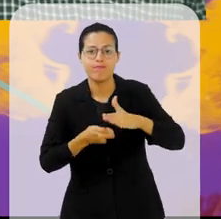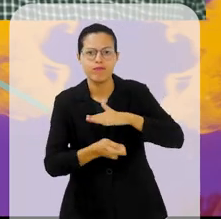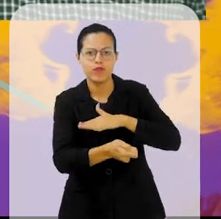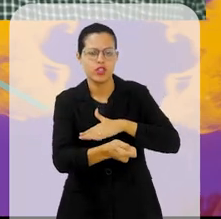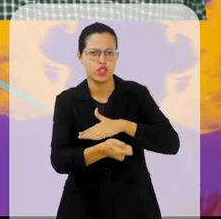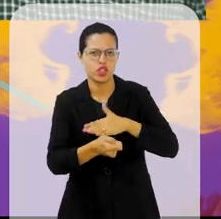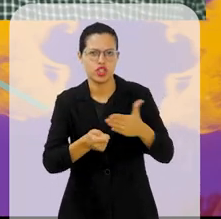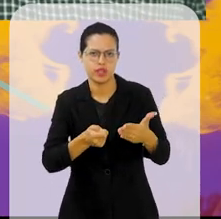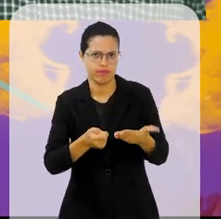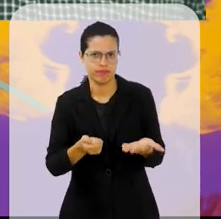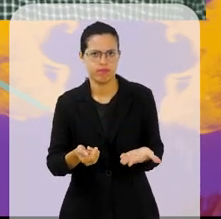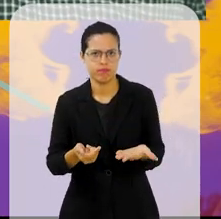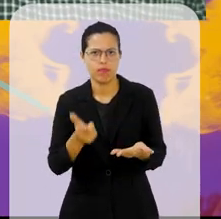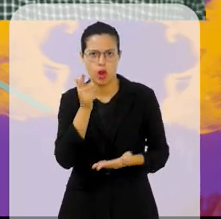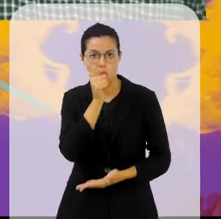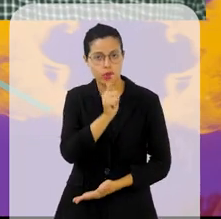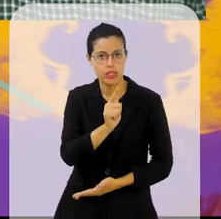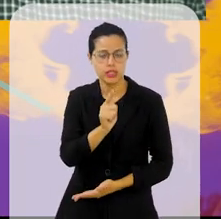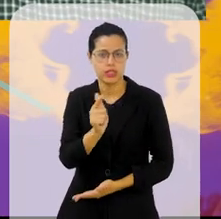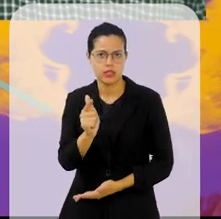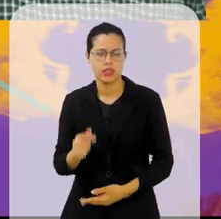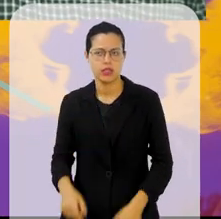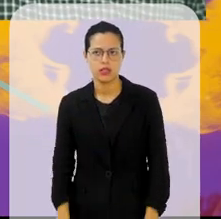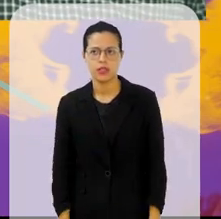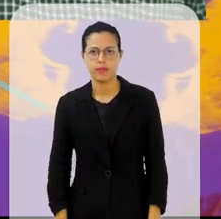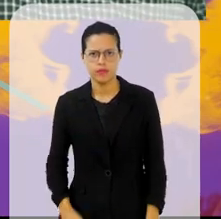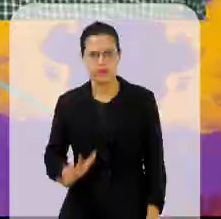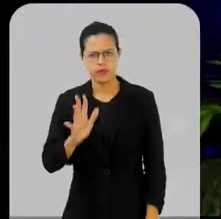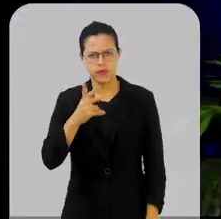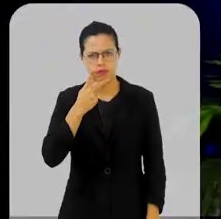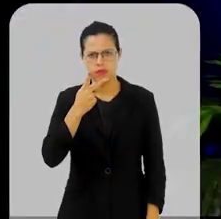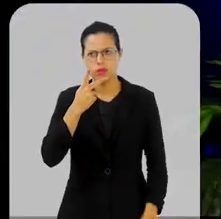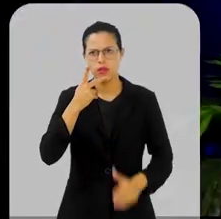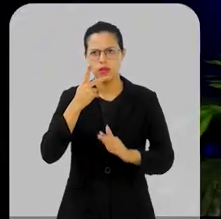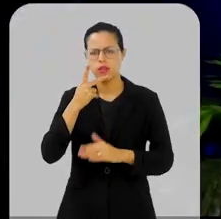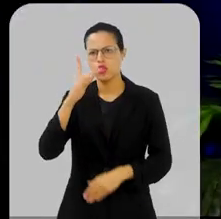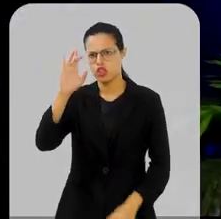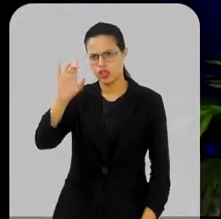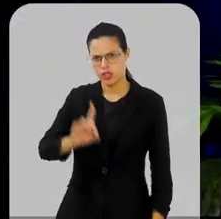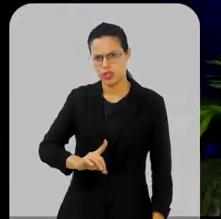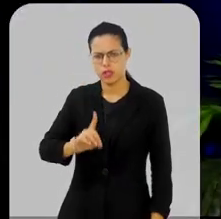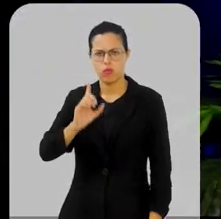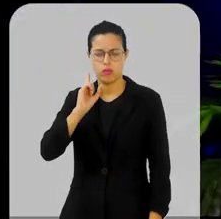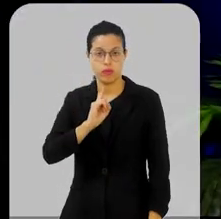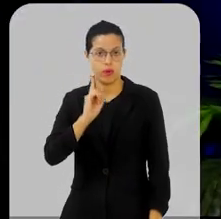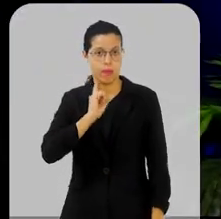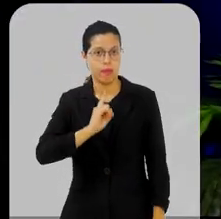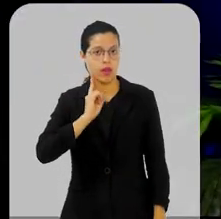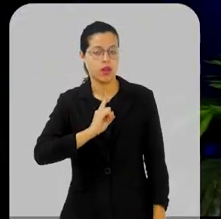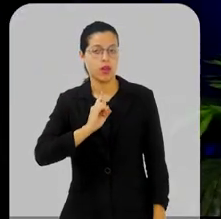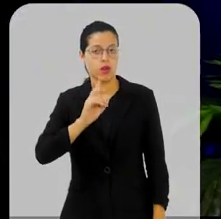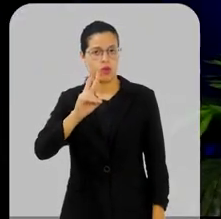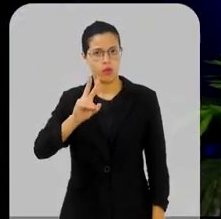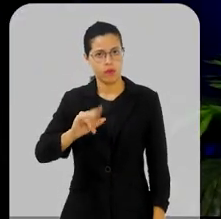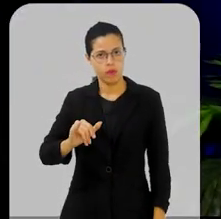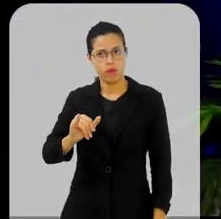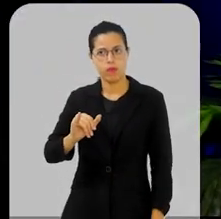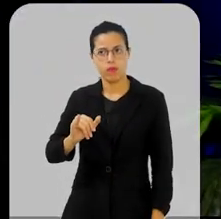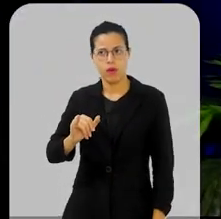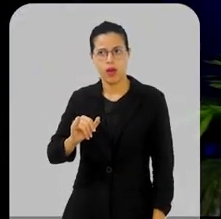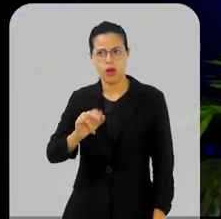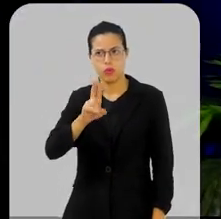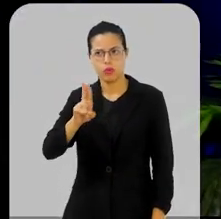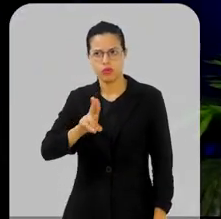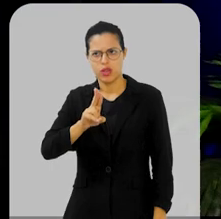para o empreendimento dar certo, né? Já foi dito pela direção do Flamengo que eles vão aplicar